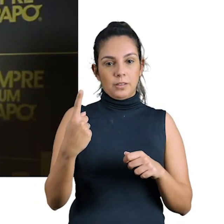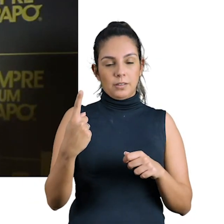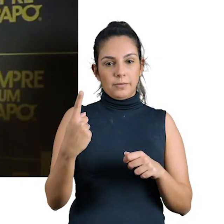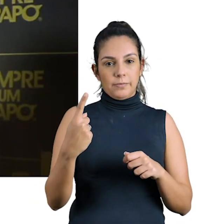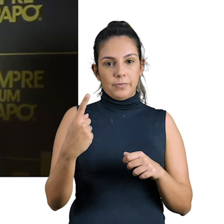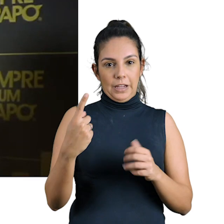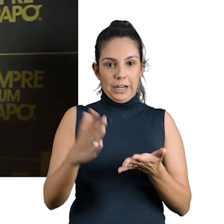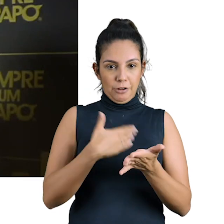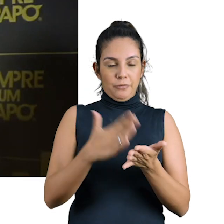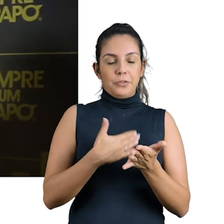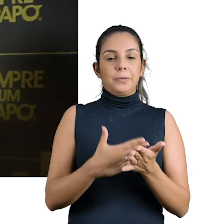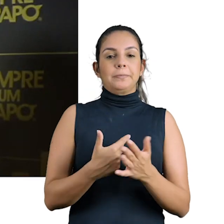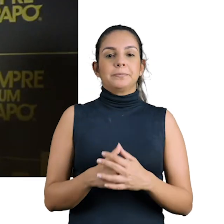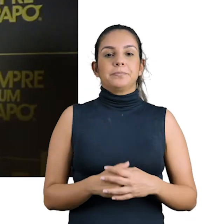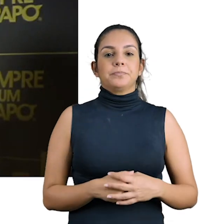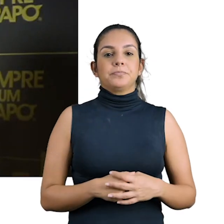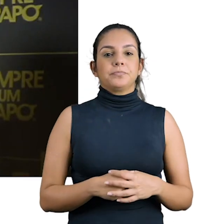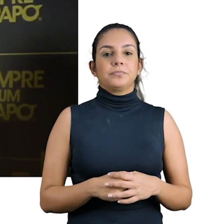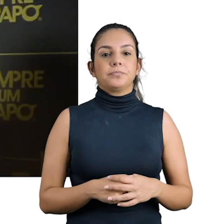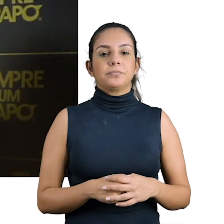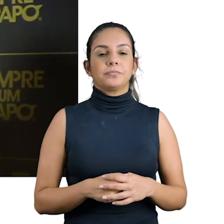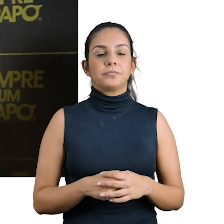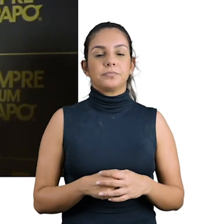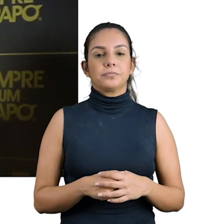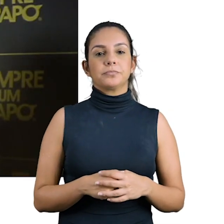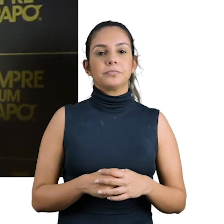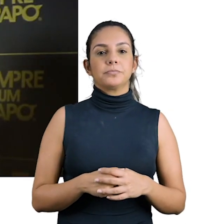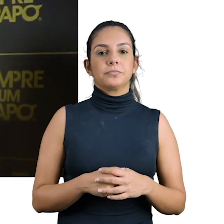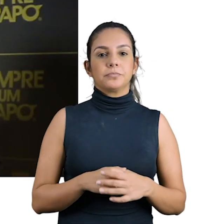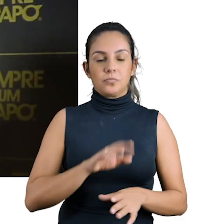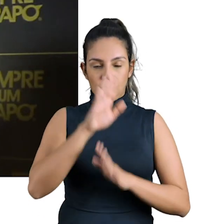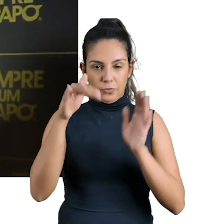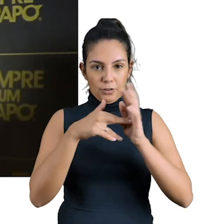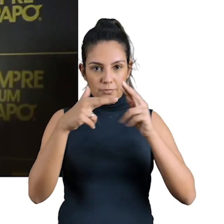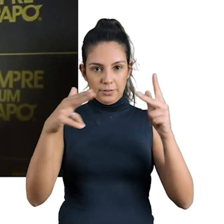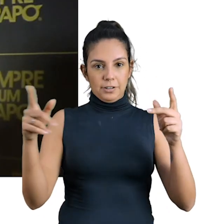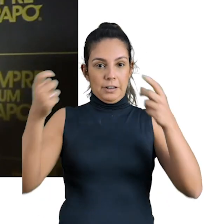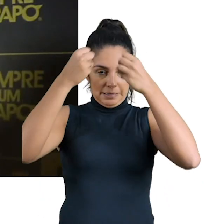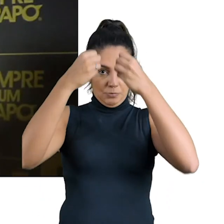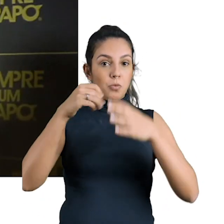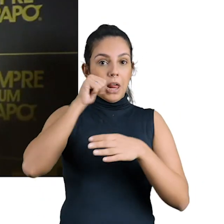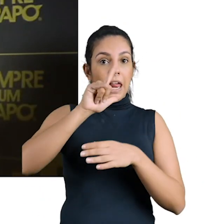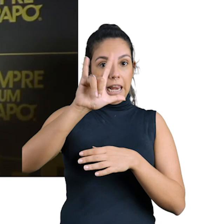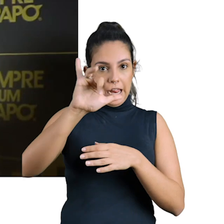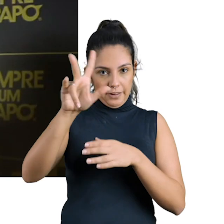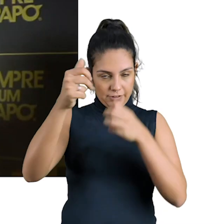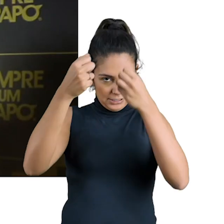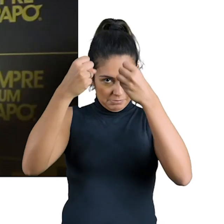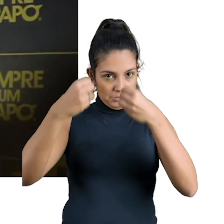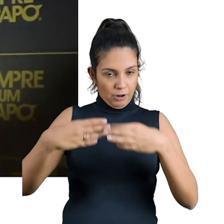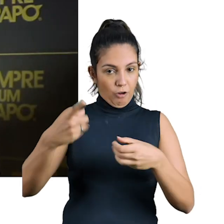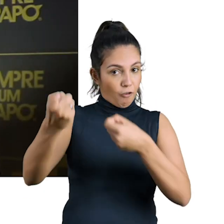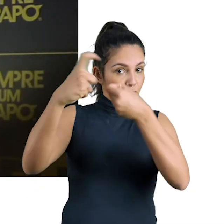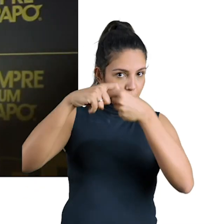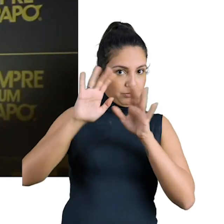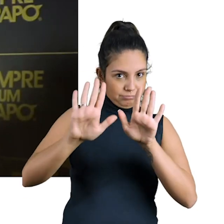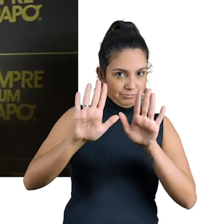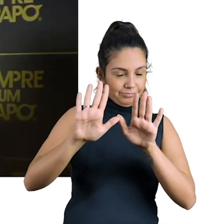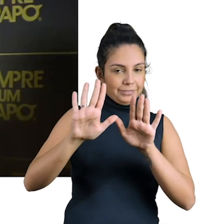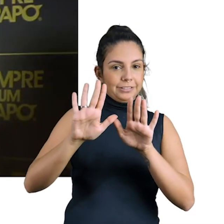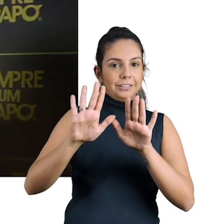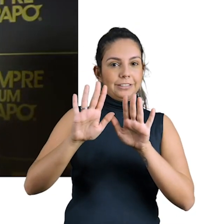uma espécie de enciclopédia aí de todas as converbetes, etc. A Lília vai explicar melhor aí para